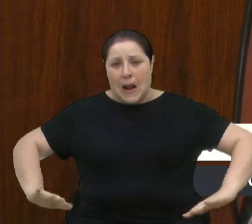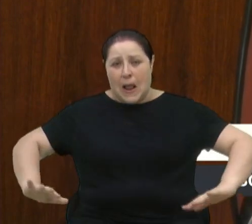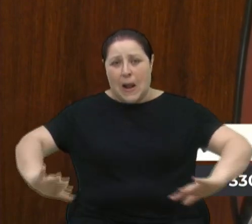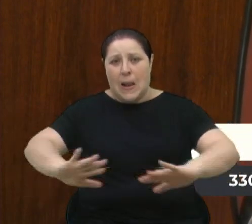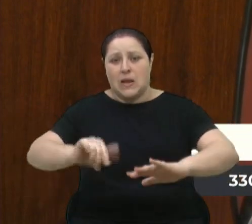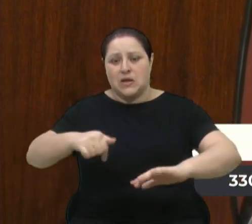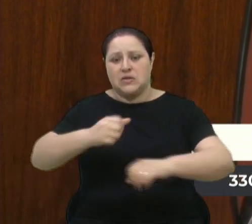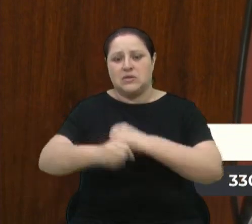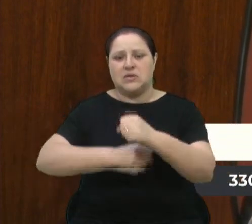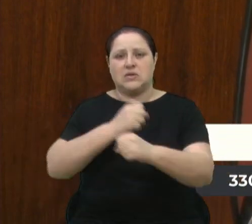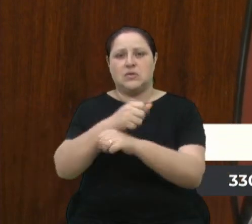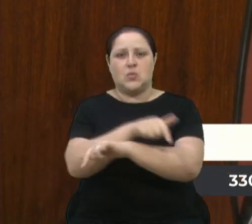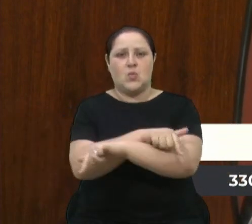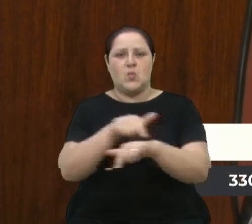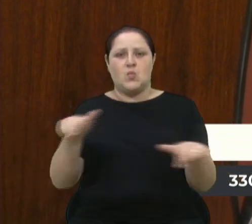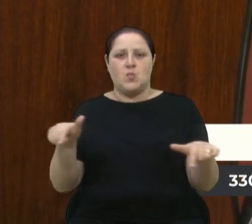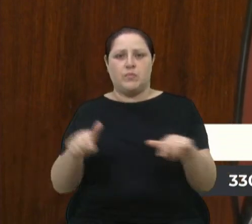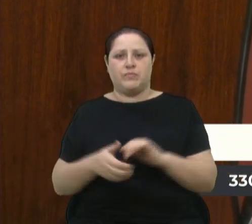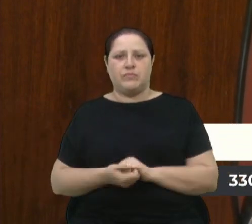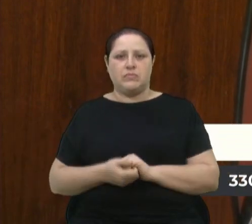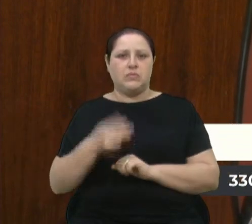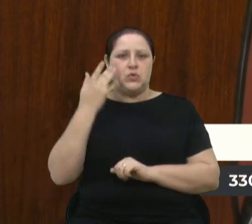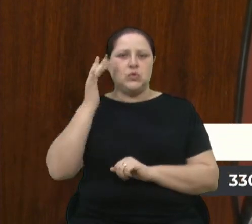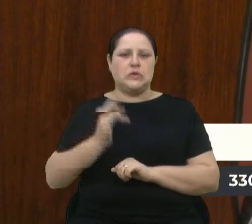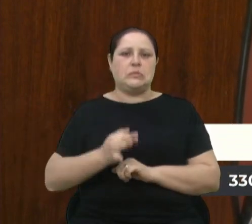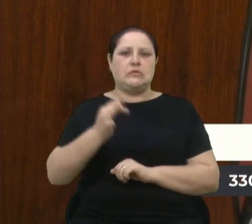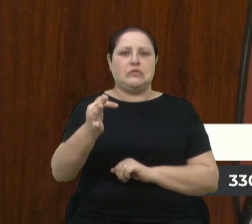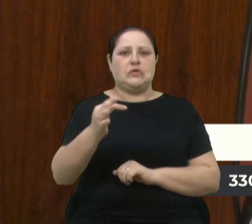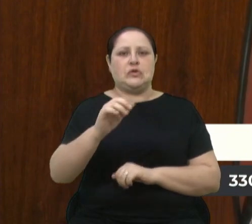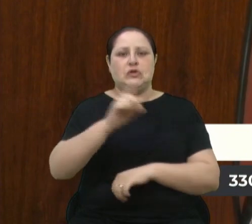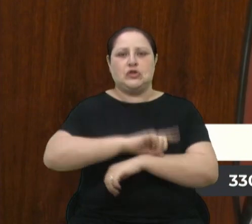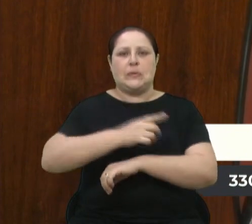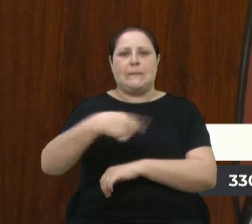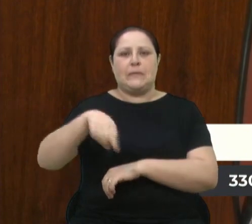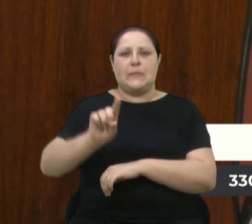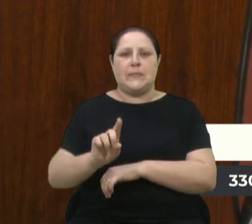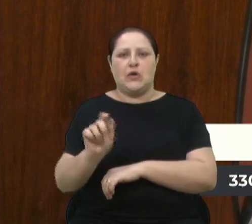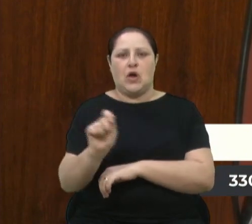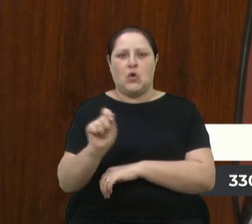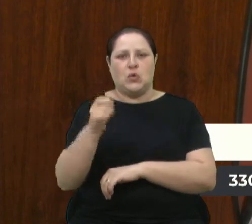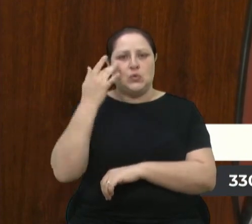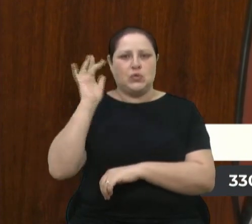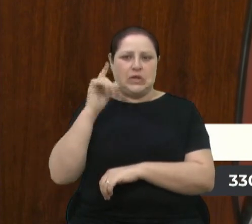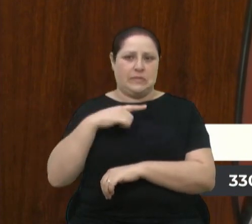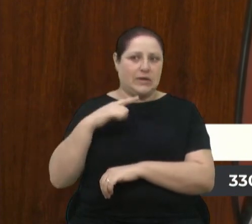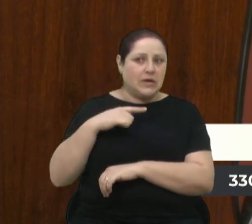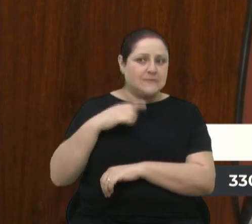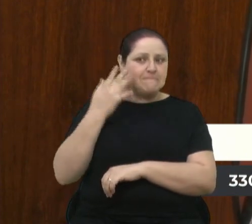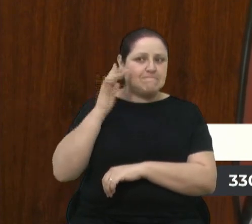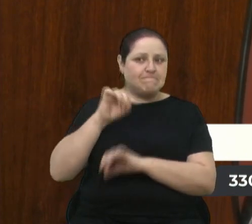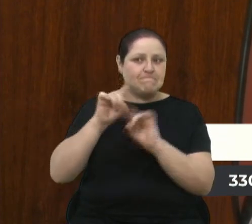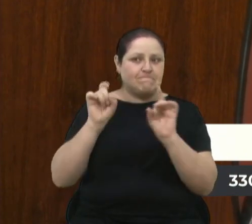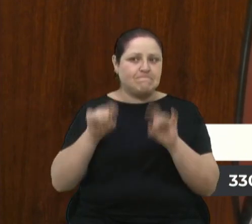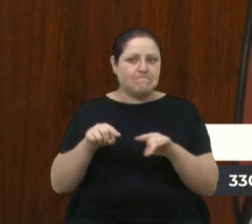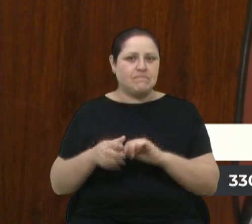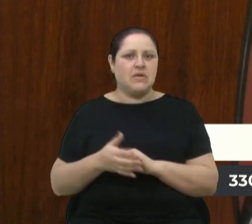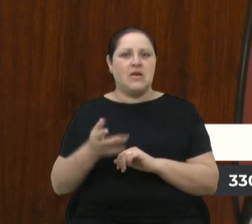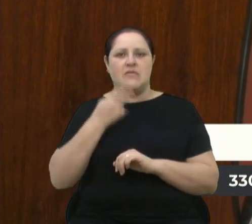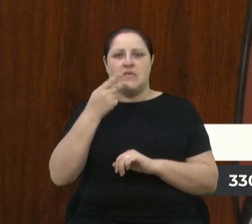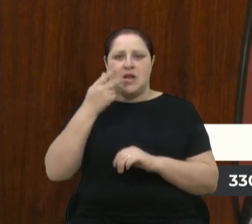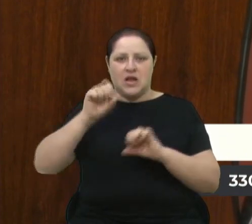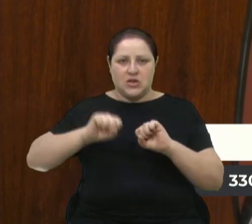não tinha, e não sabemos se irá ter agora dia 1º de agosto. Então, quero reforçar,